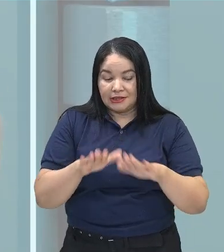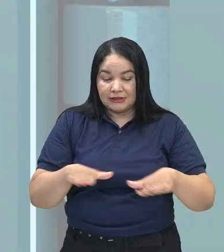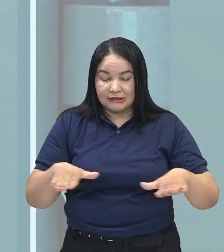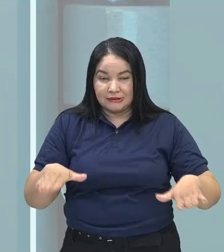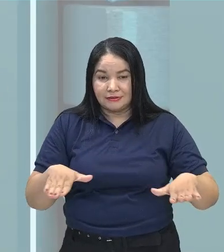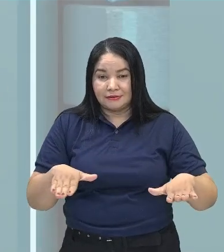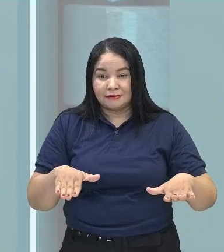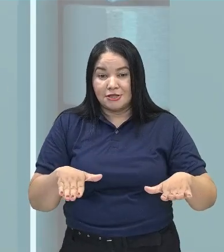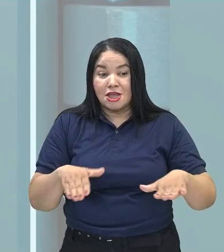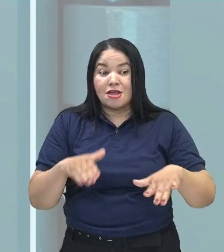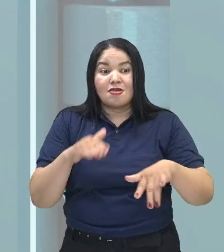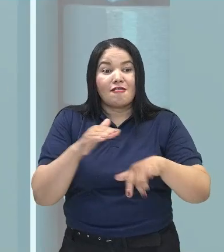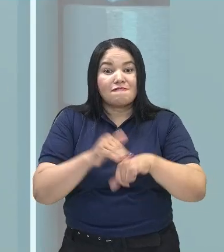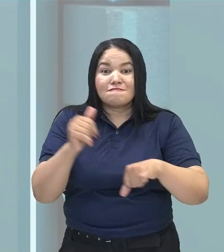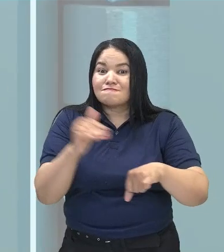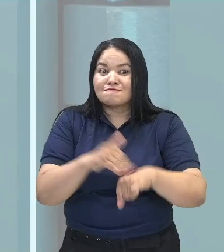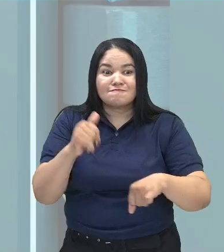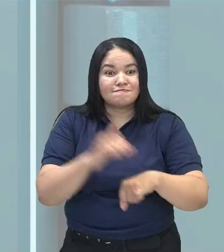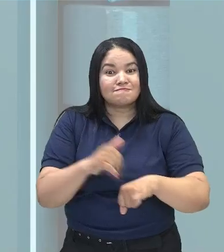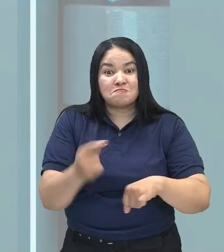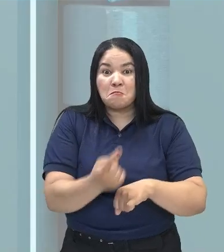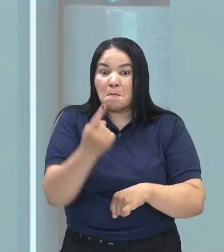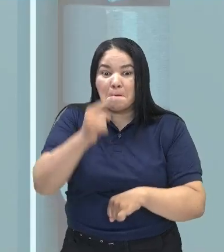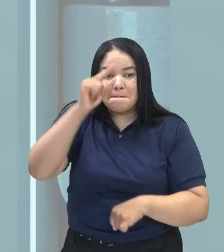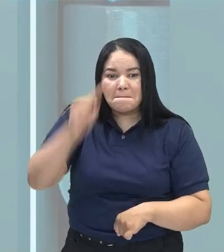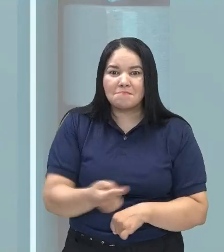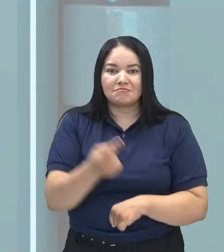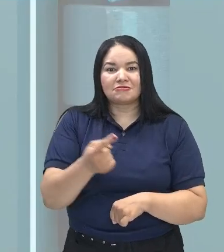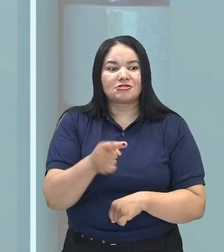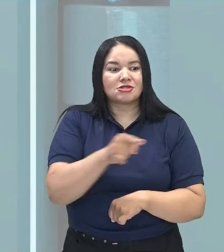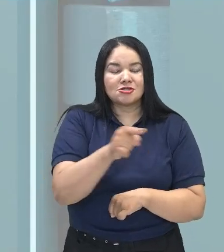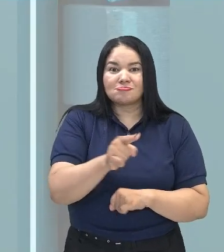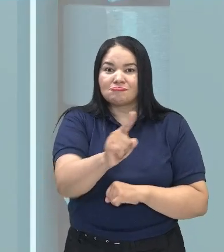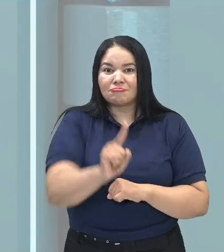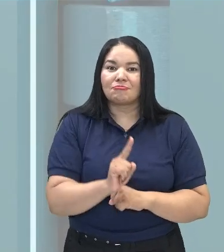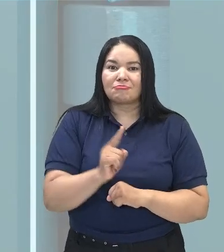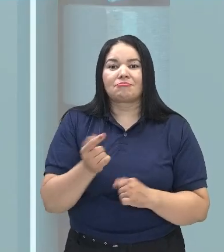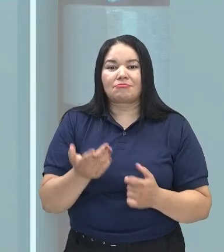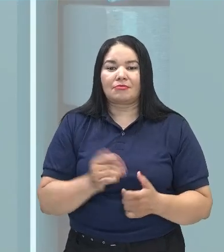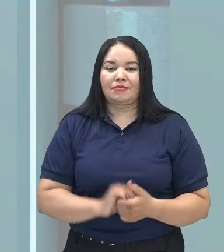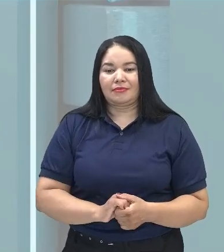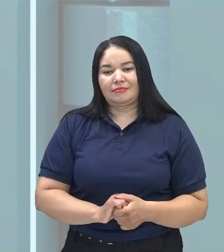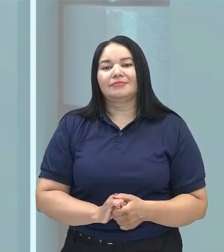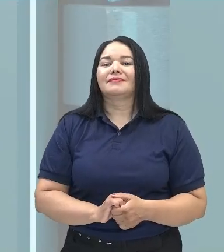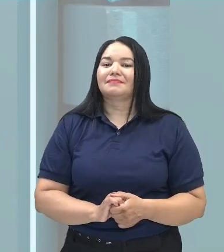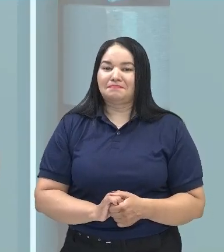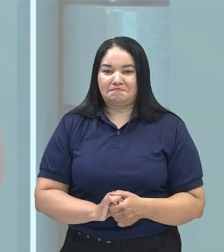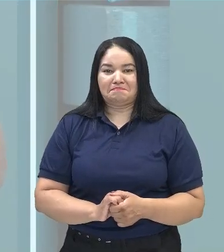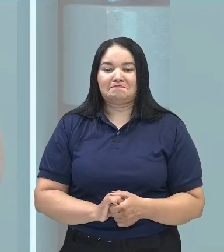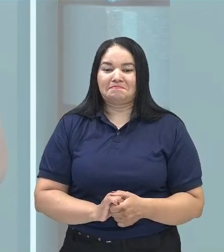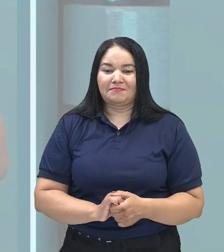eu já te chamei 1000 vezes, menino, e tu não apareceu, né?